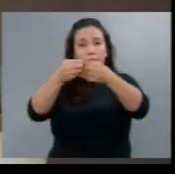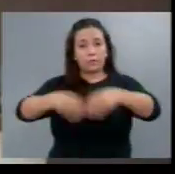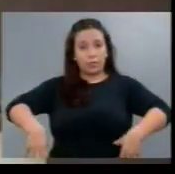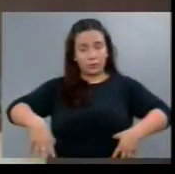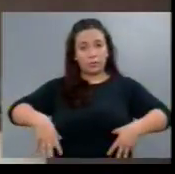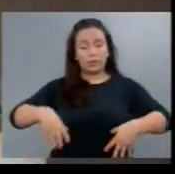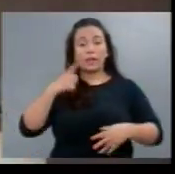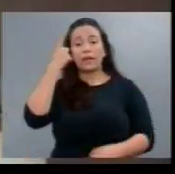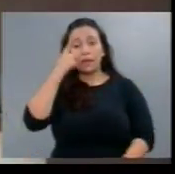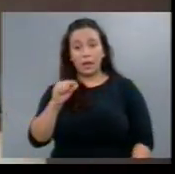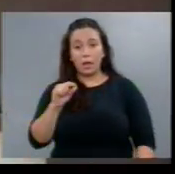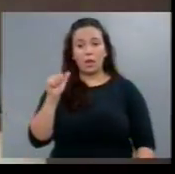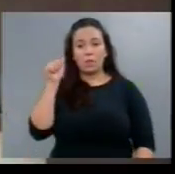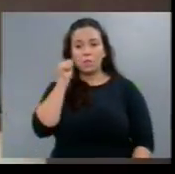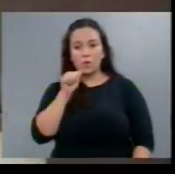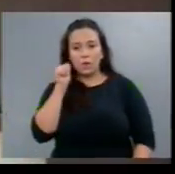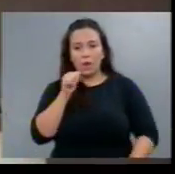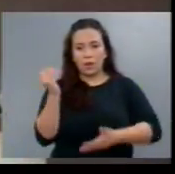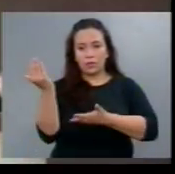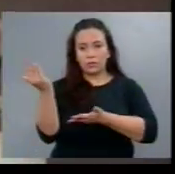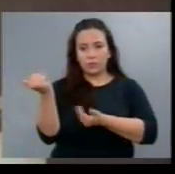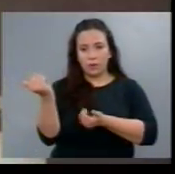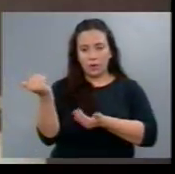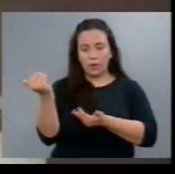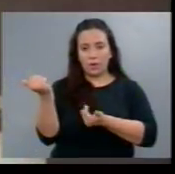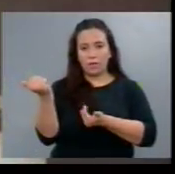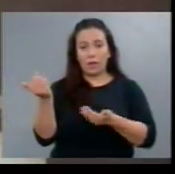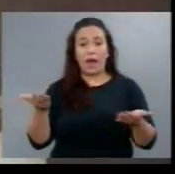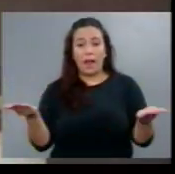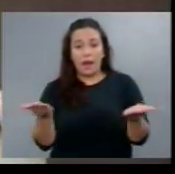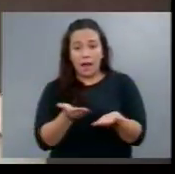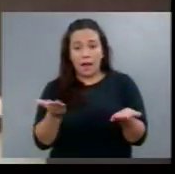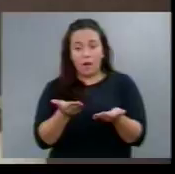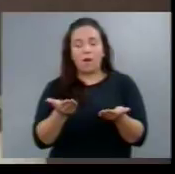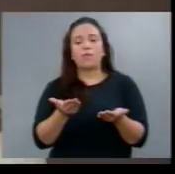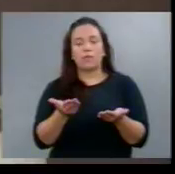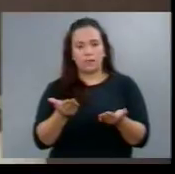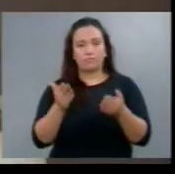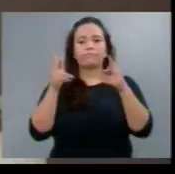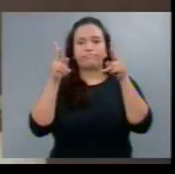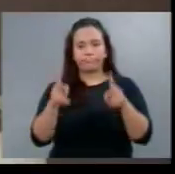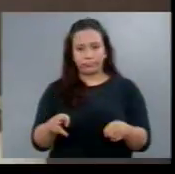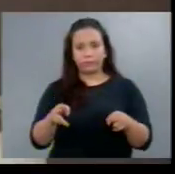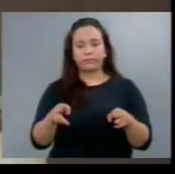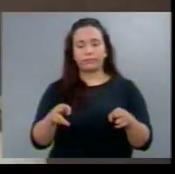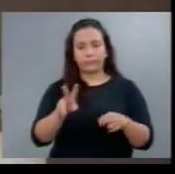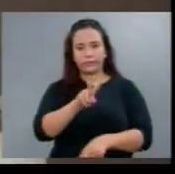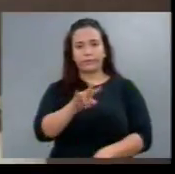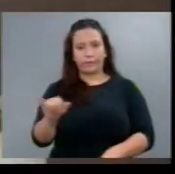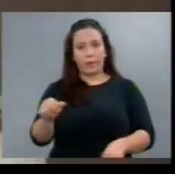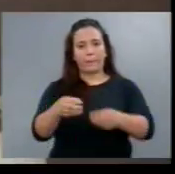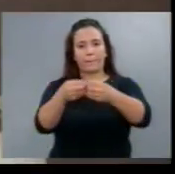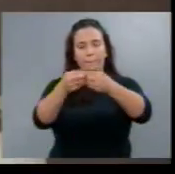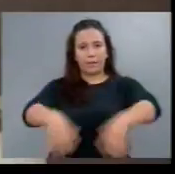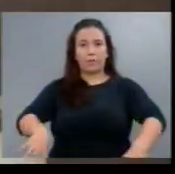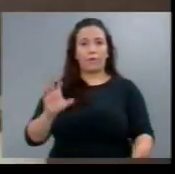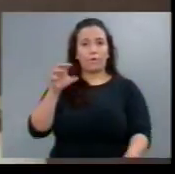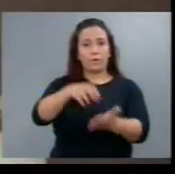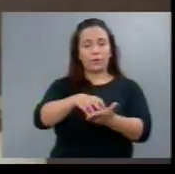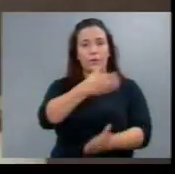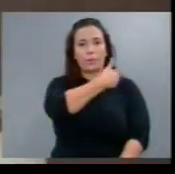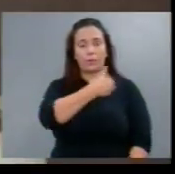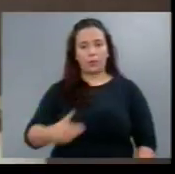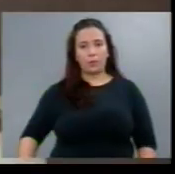especial, mulheres jovens, agora também recairá sobre servidores